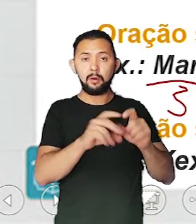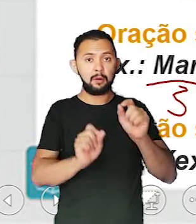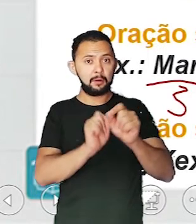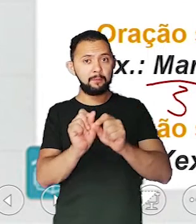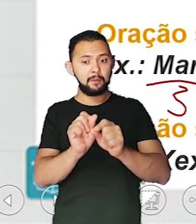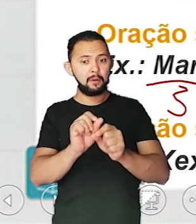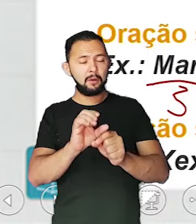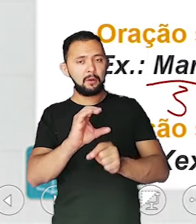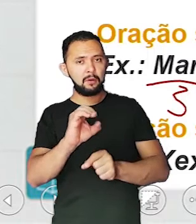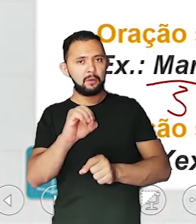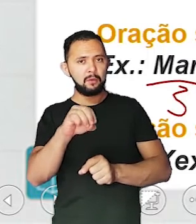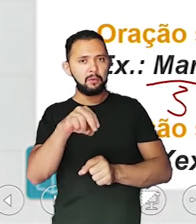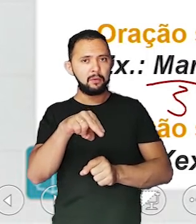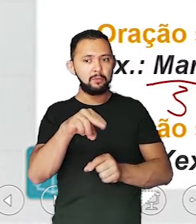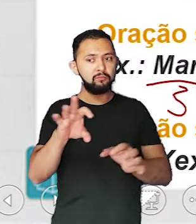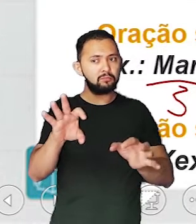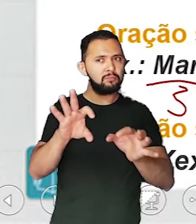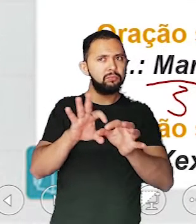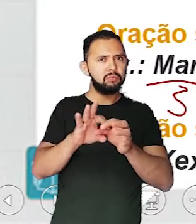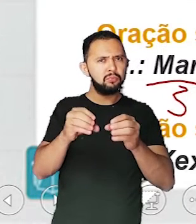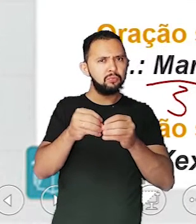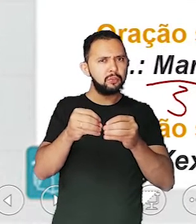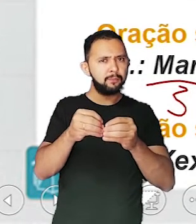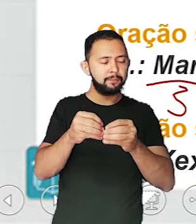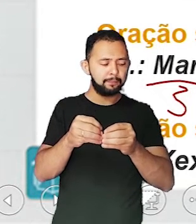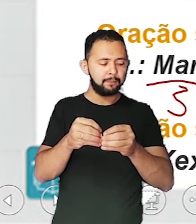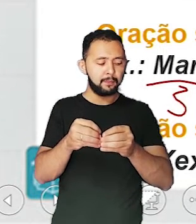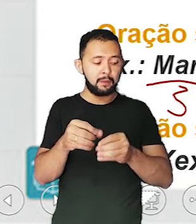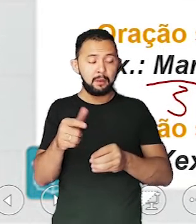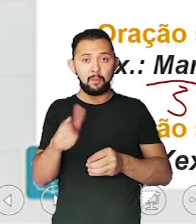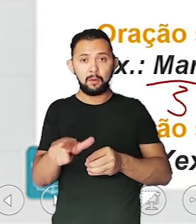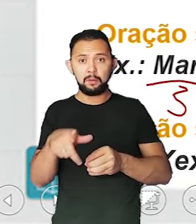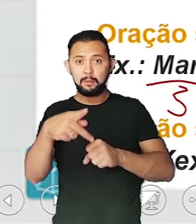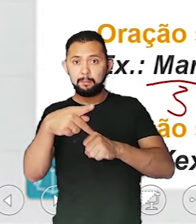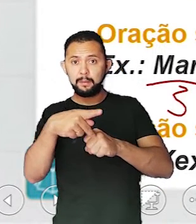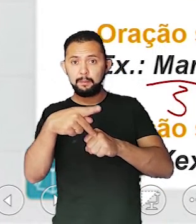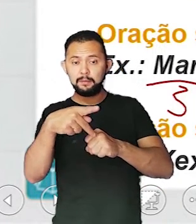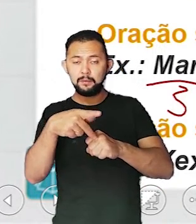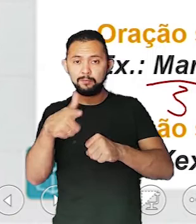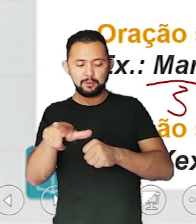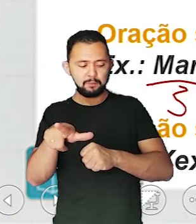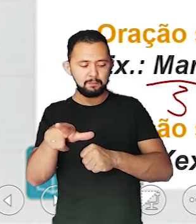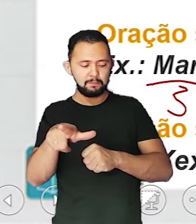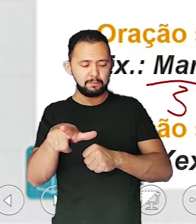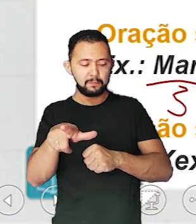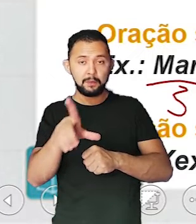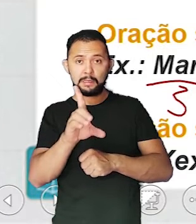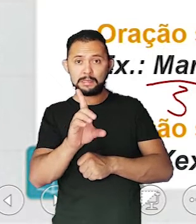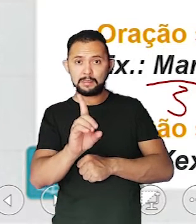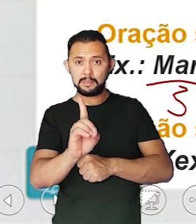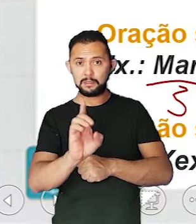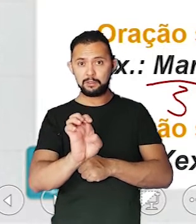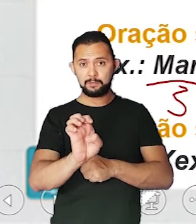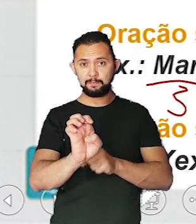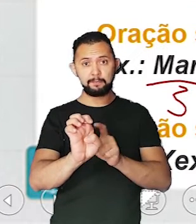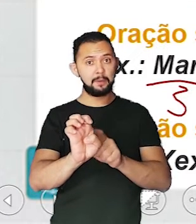integrante. Ok. E nós temos a preposição também. Nós temos uma preposição, no caso o de novo, certo? Porém